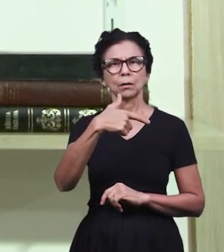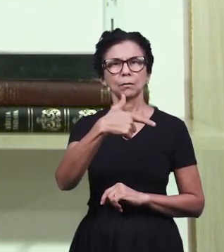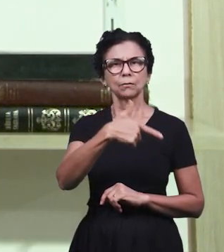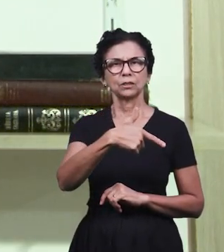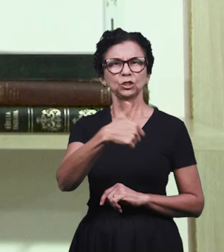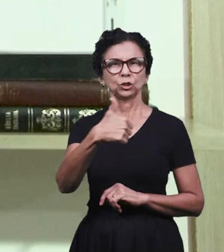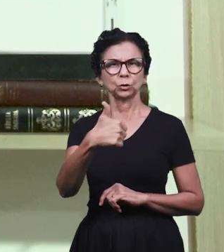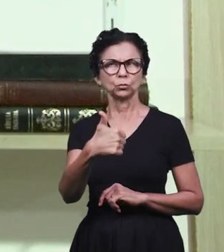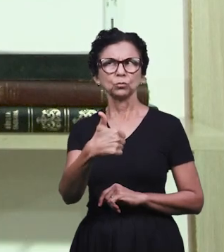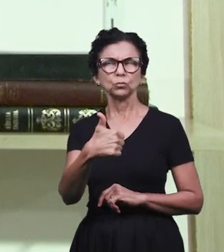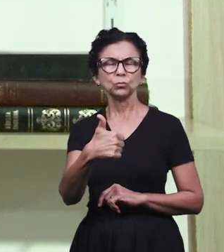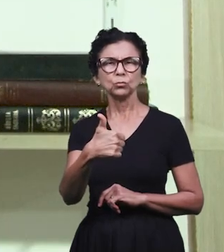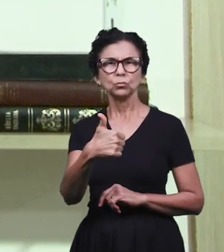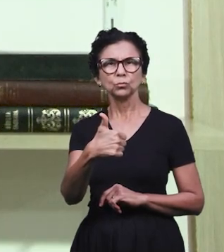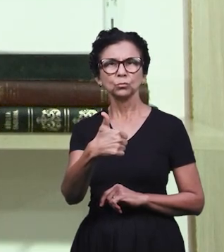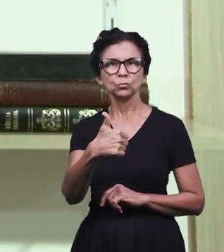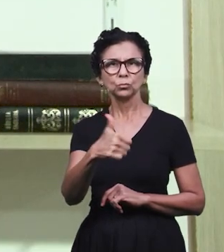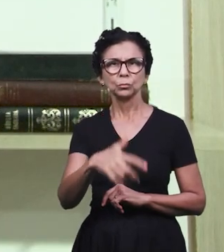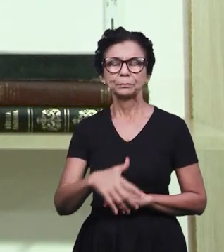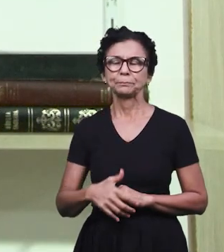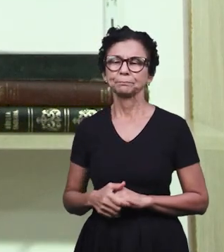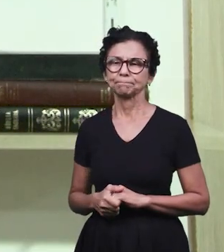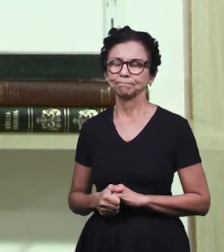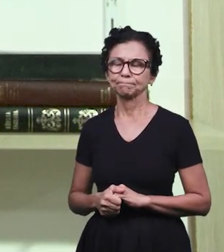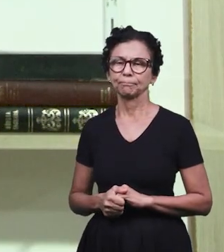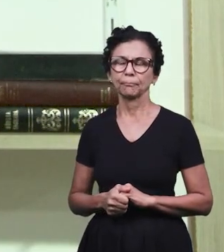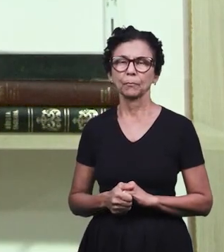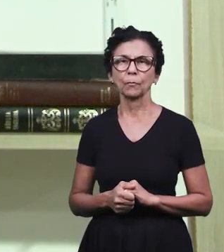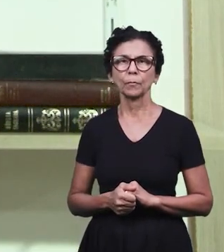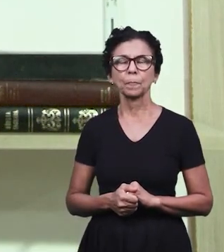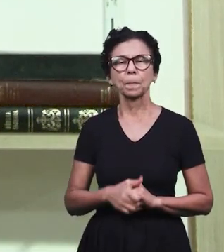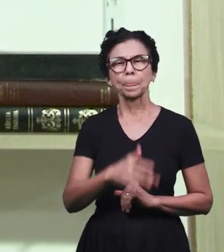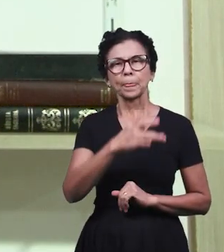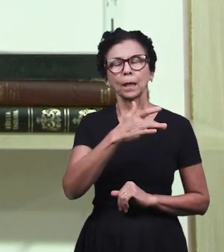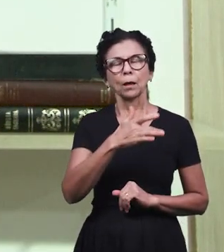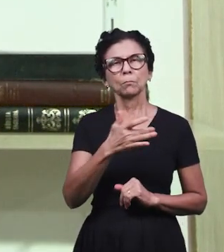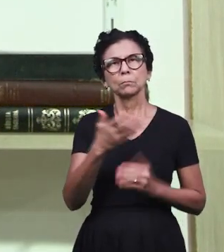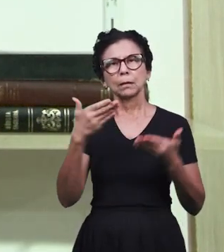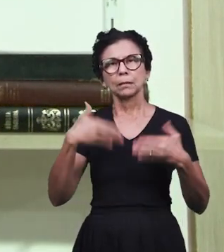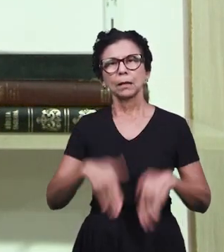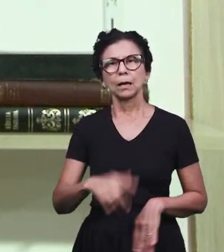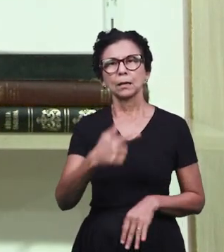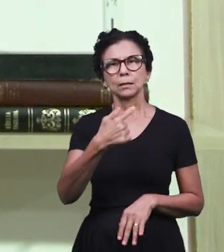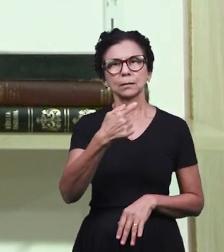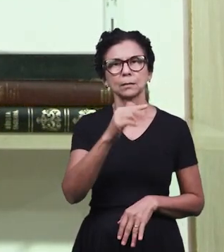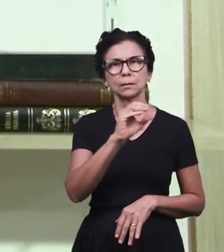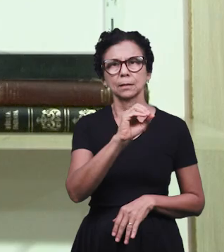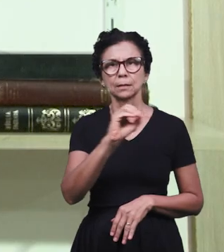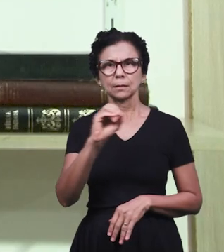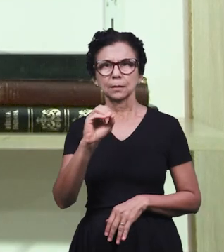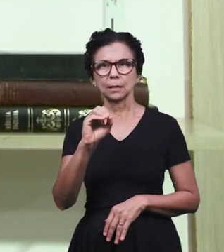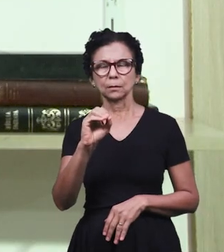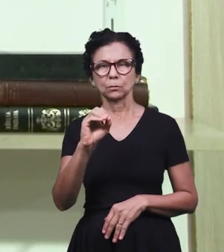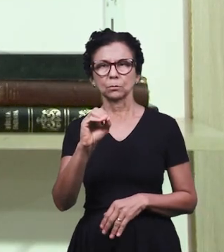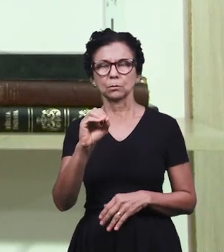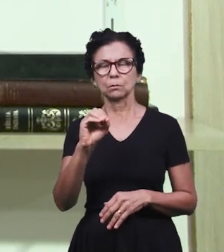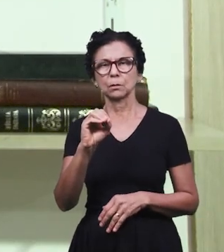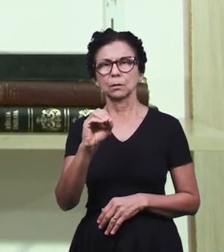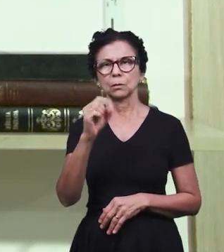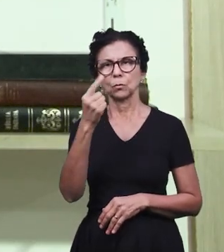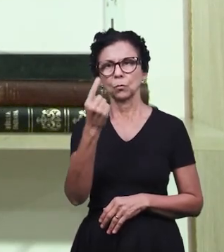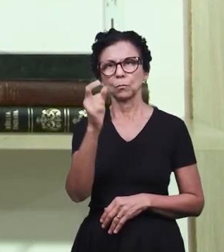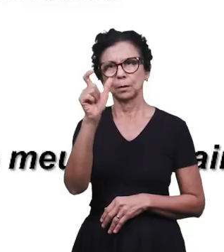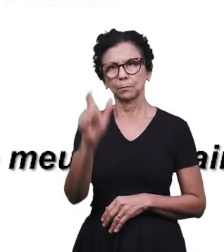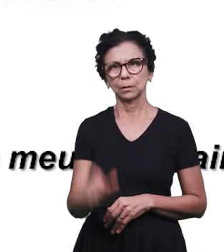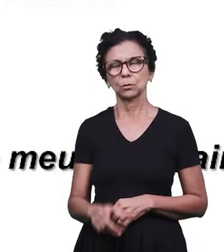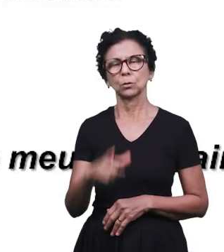acontece a cada 700 nascidos vivos. Uma pessoa tem a síndrome de Down, tem a trissomia